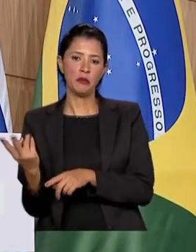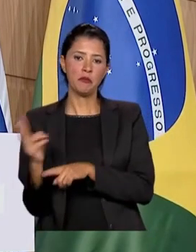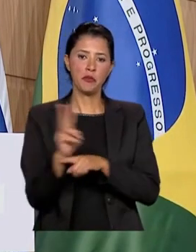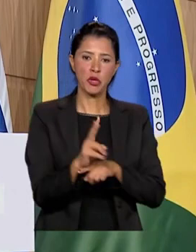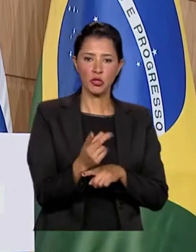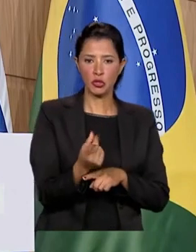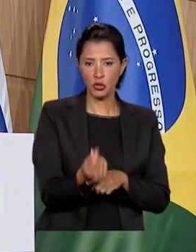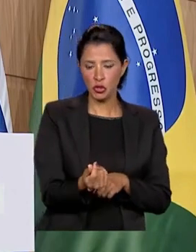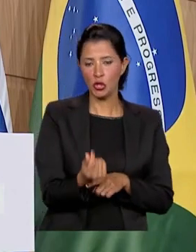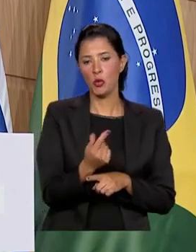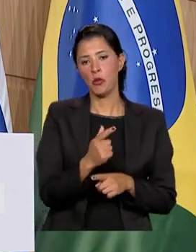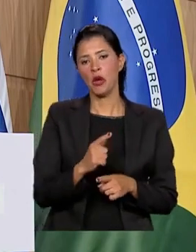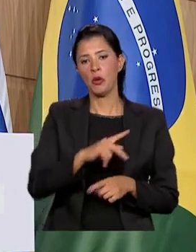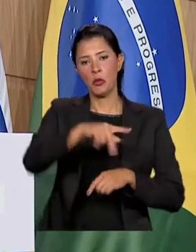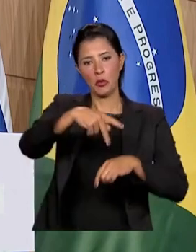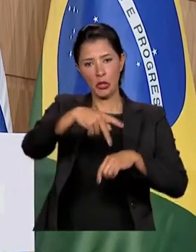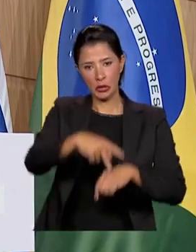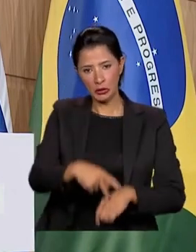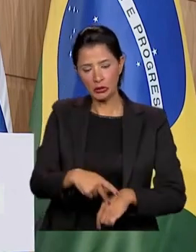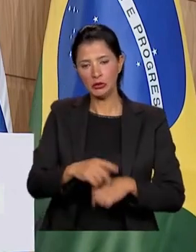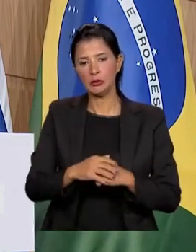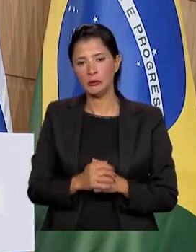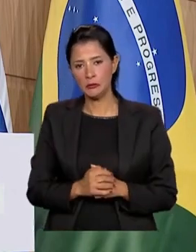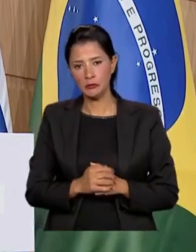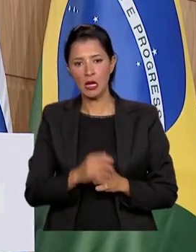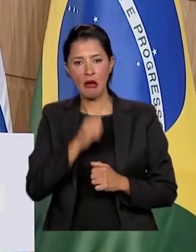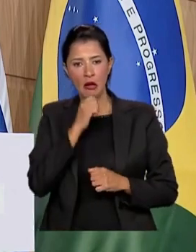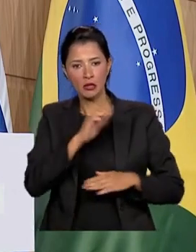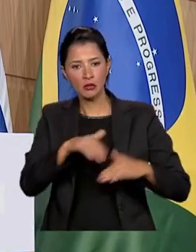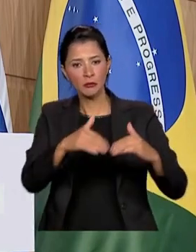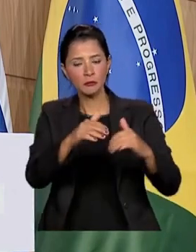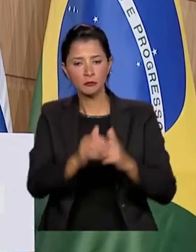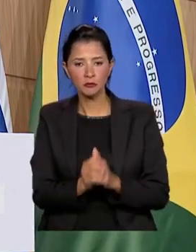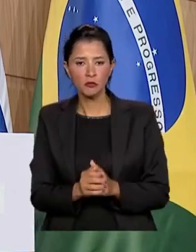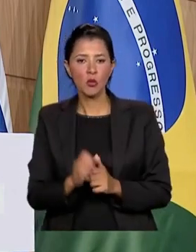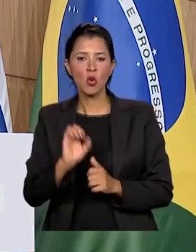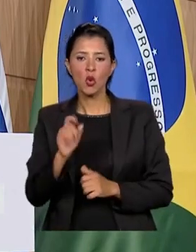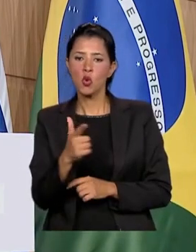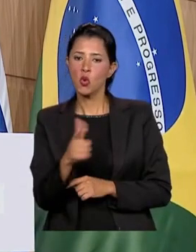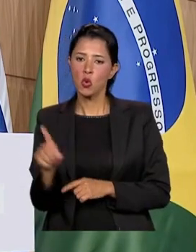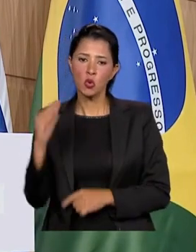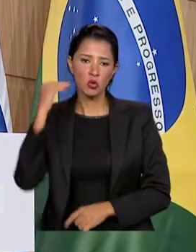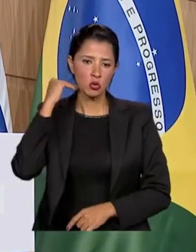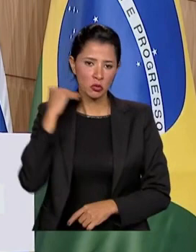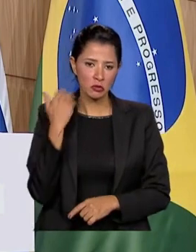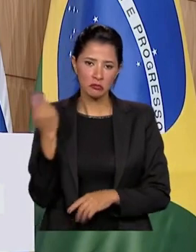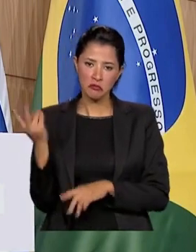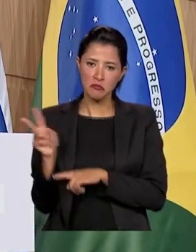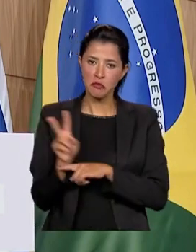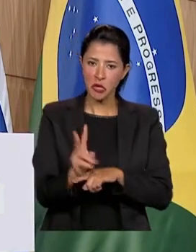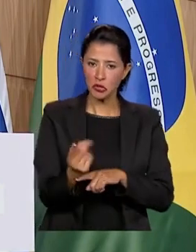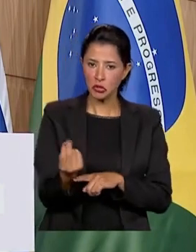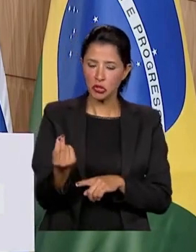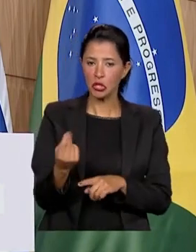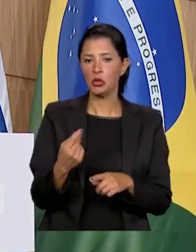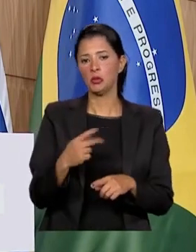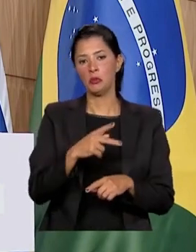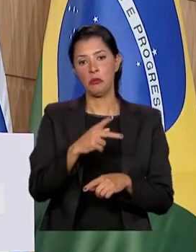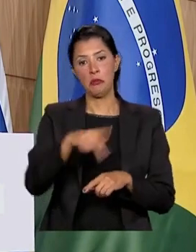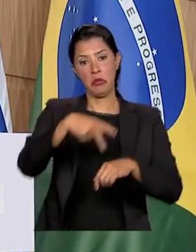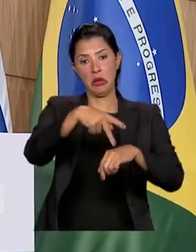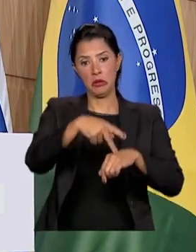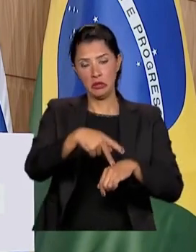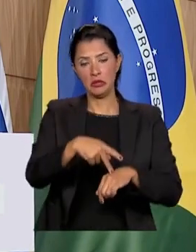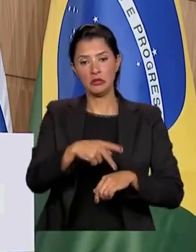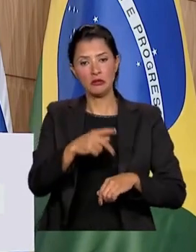mundo. Ou qualquer outro banco, quando empresta para um país do terceiro mundo, as pessoas se sentem